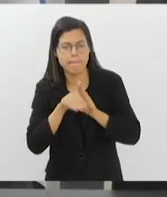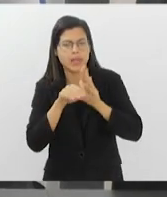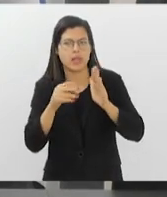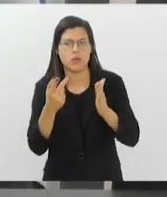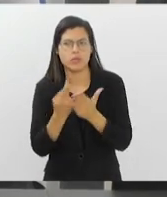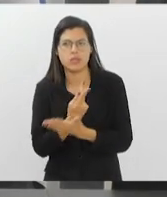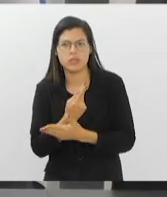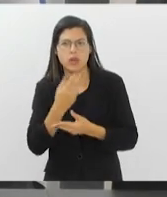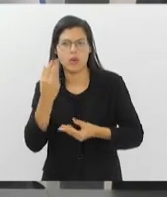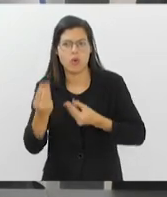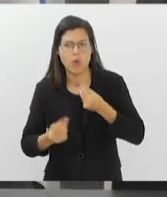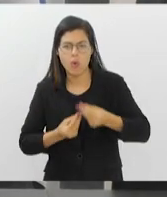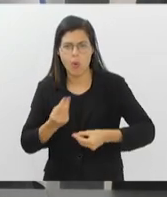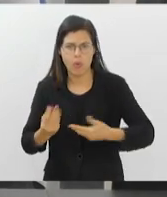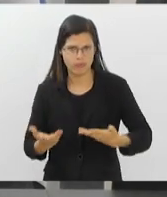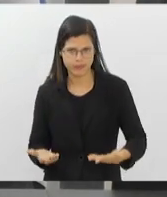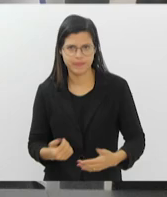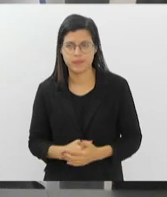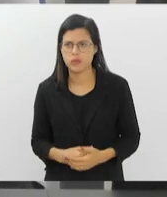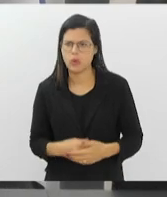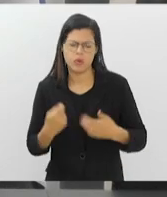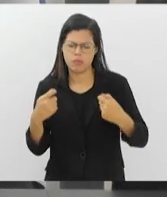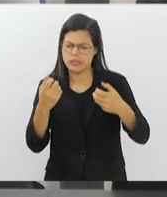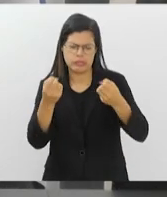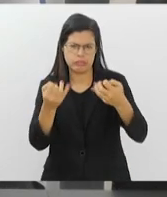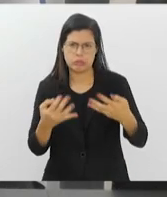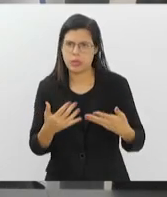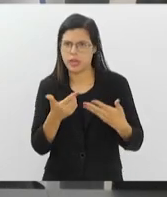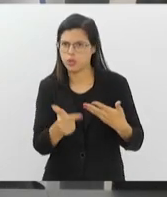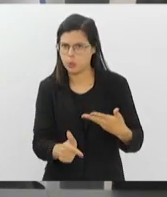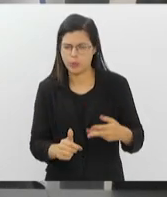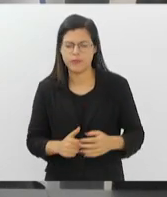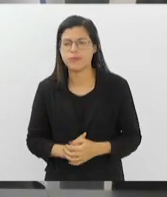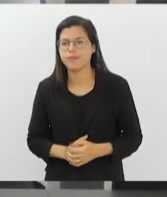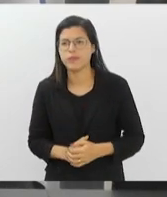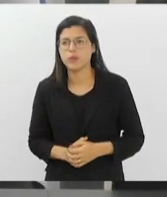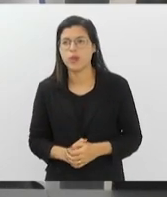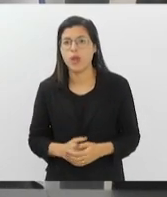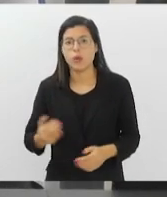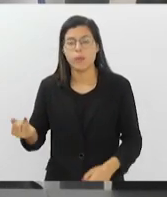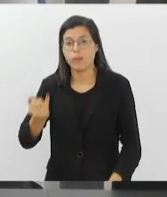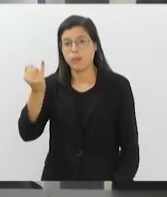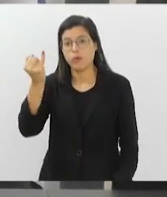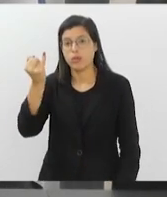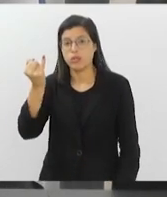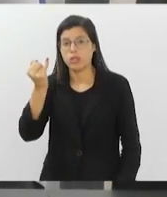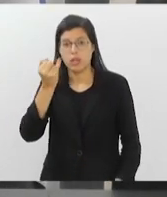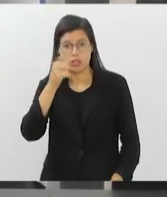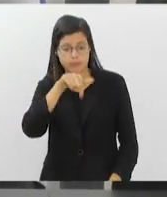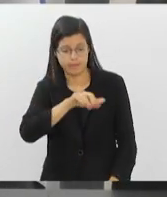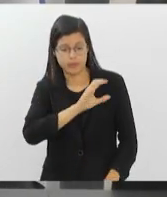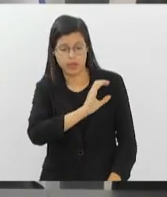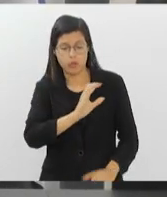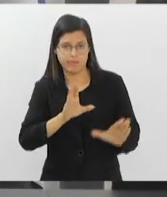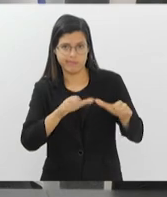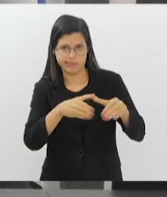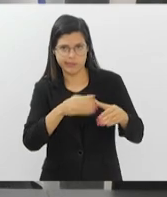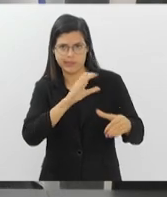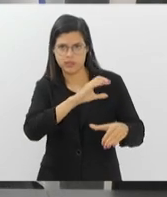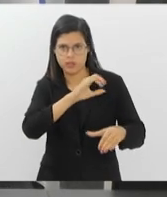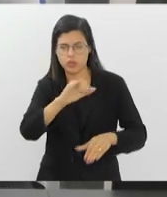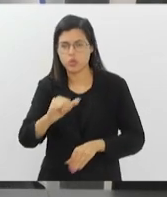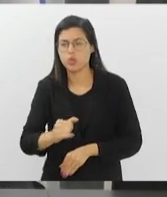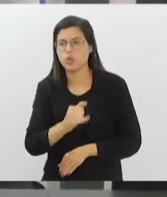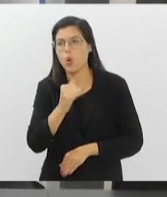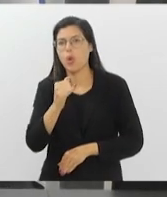serão processadas essas emendas, não precisa mais explicar. Então, é muito importante que parta da CCJ e o nosso exemplo de defender